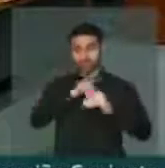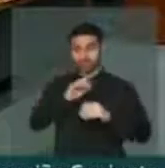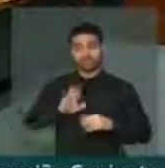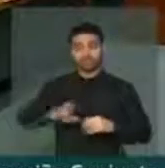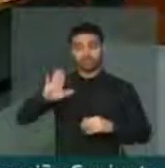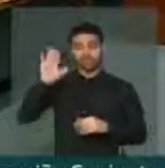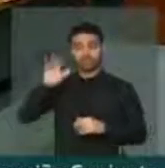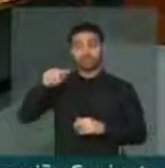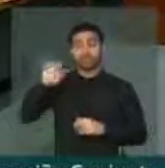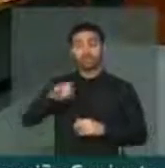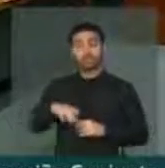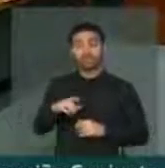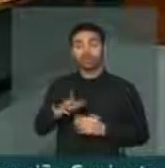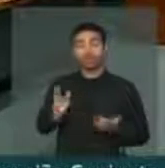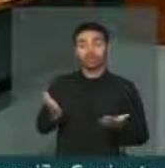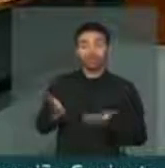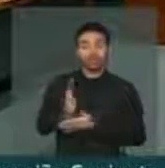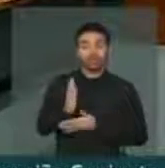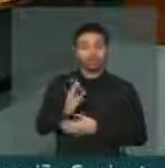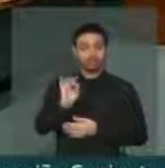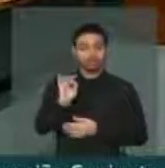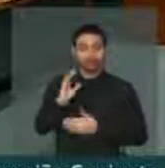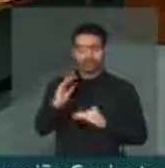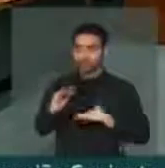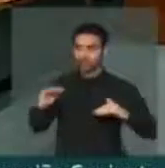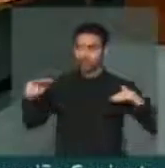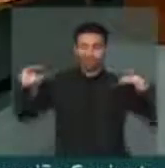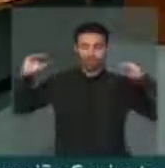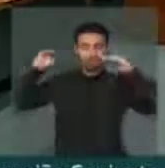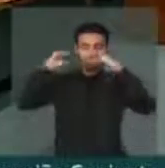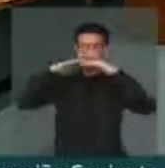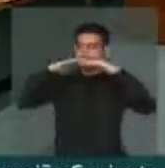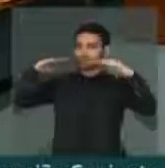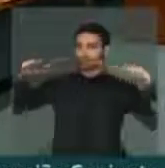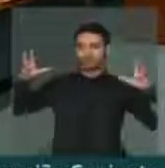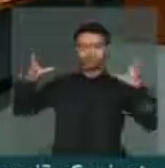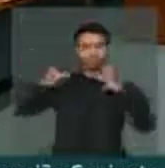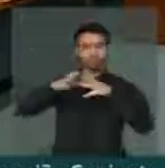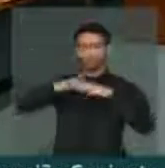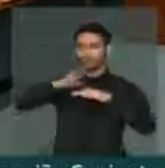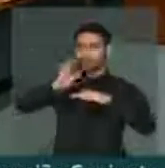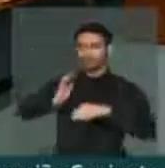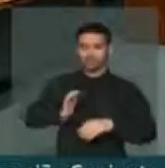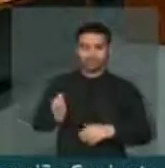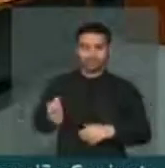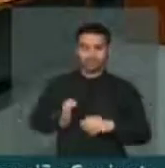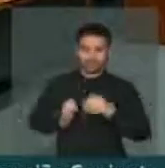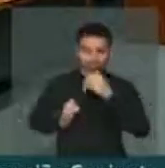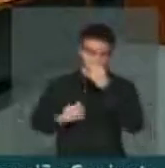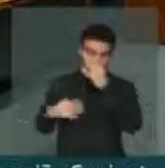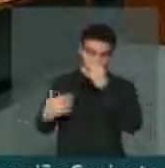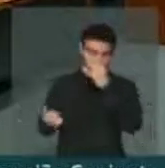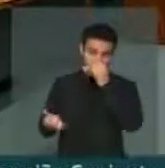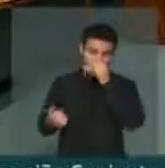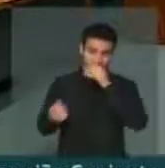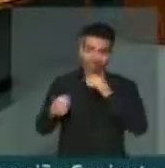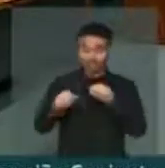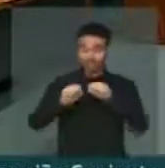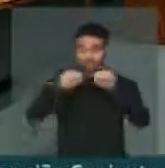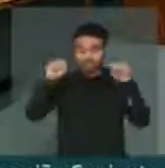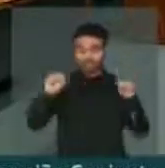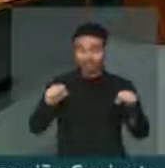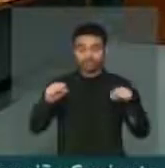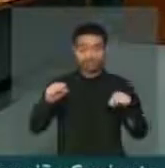quem que era eleito? A nata dessa elite. Ou seja, era um sistema